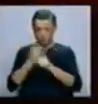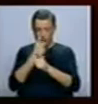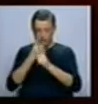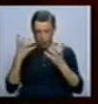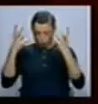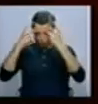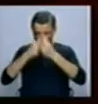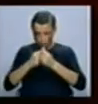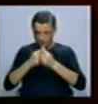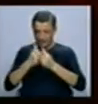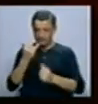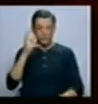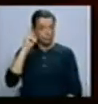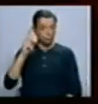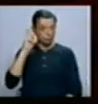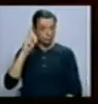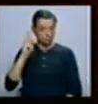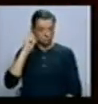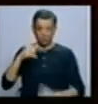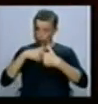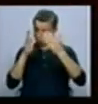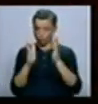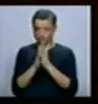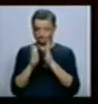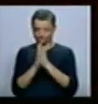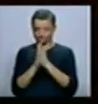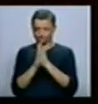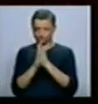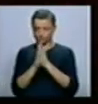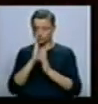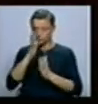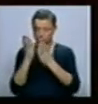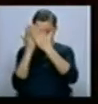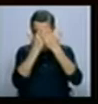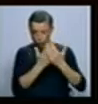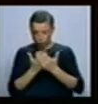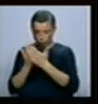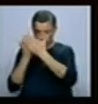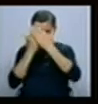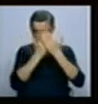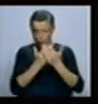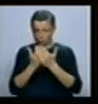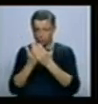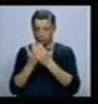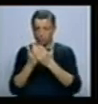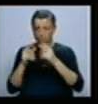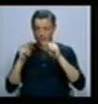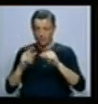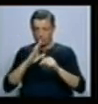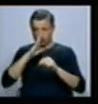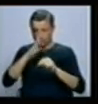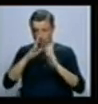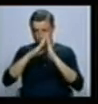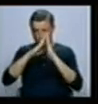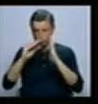uma importância fundamental em tudo isso. Ora, o que diz agora este estudo é o seguinte. Então vamos pegar exatamente nesse modelo,